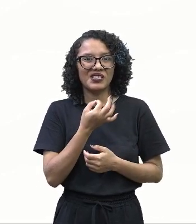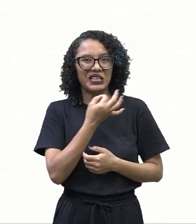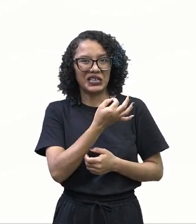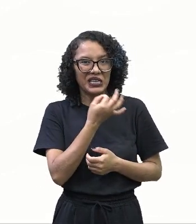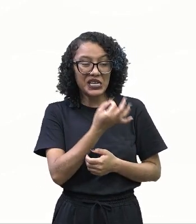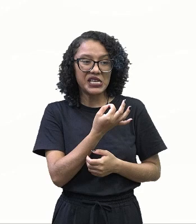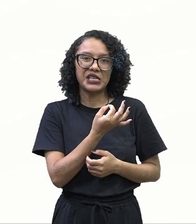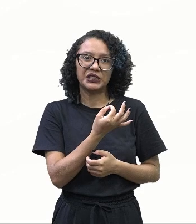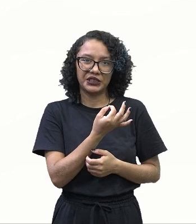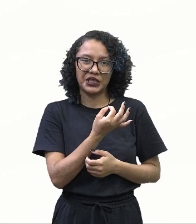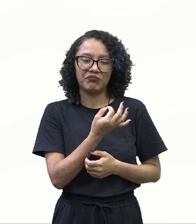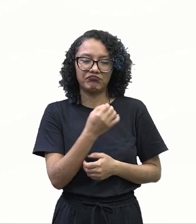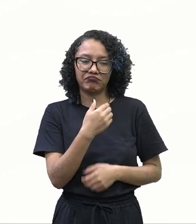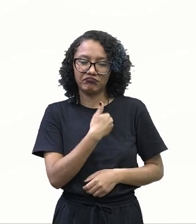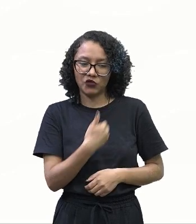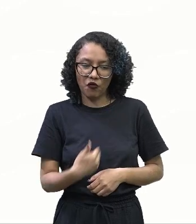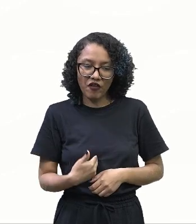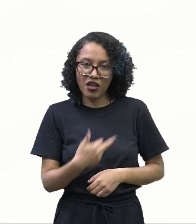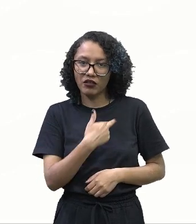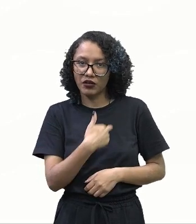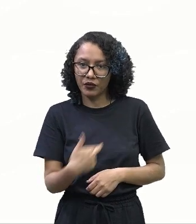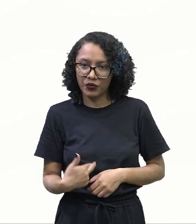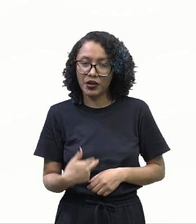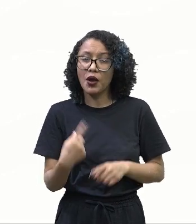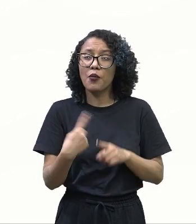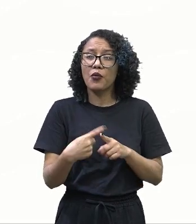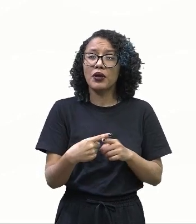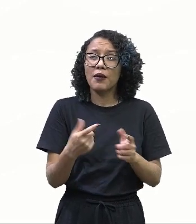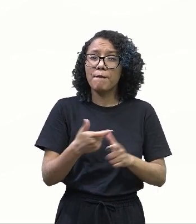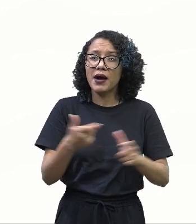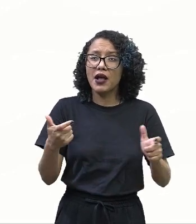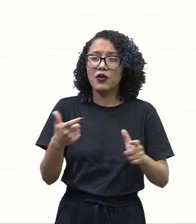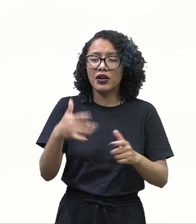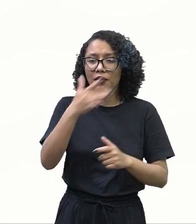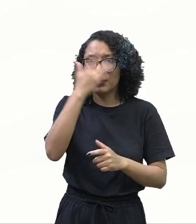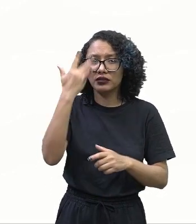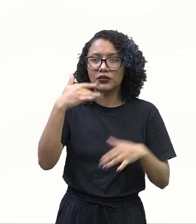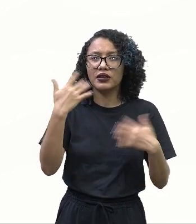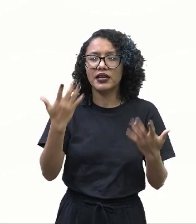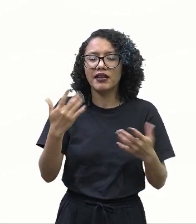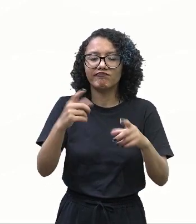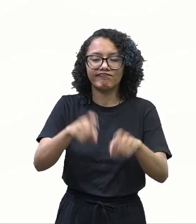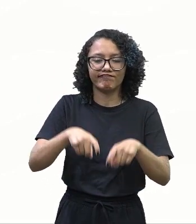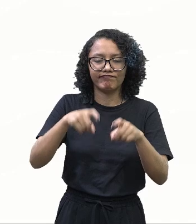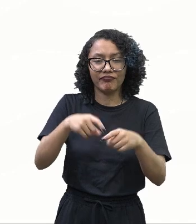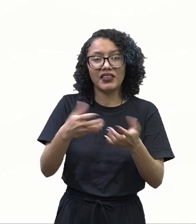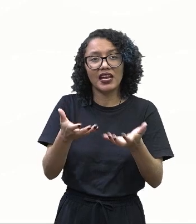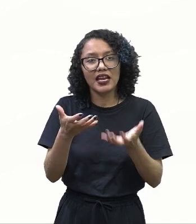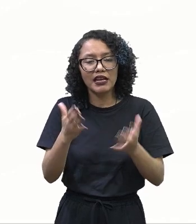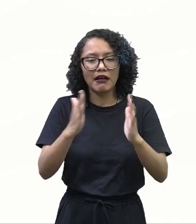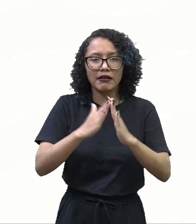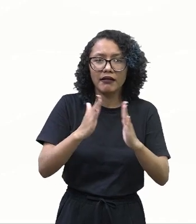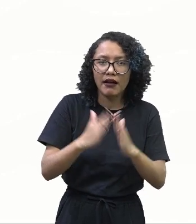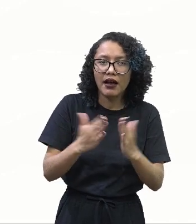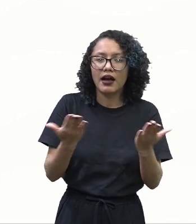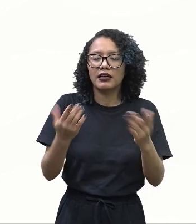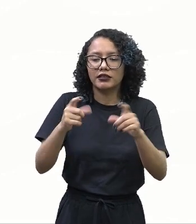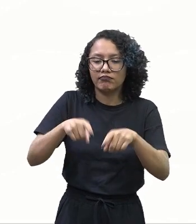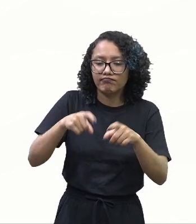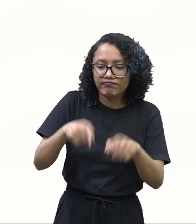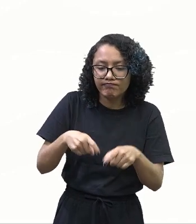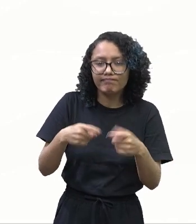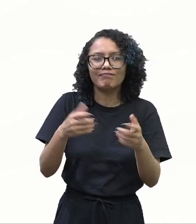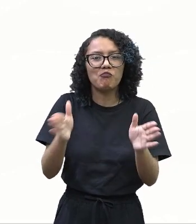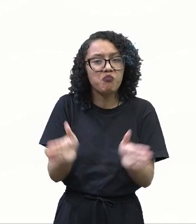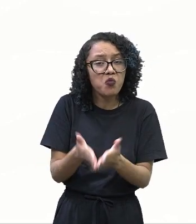parte dessas pessoas eram camponeses que estavam em busca de terra, de moradia, de comida, que viviam em miséria, então